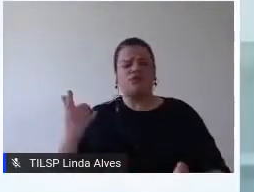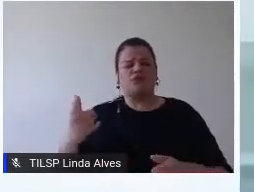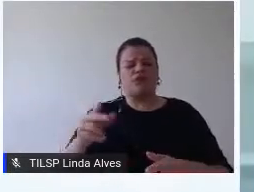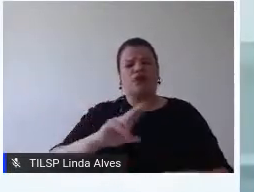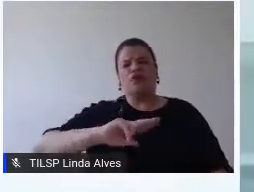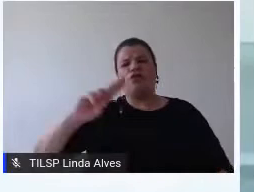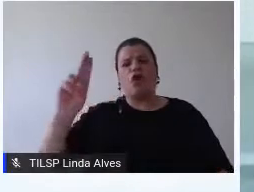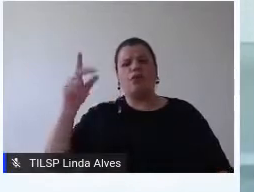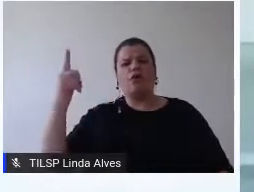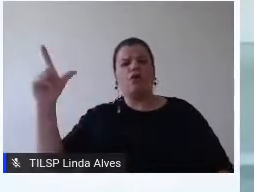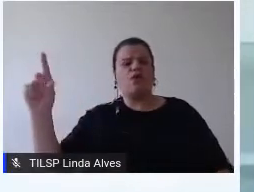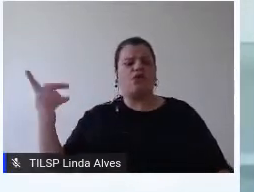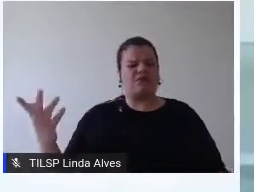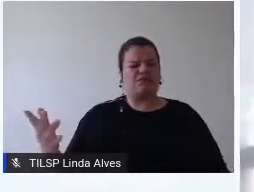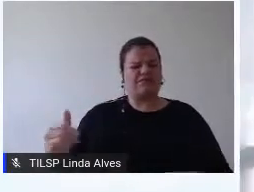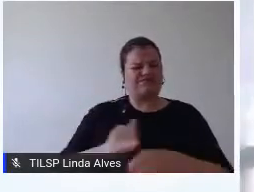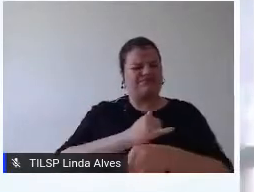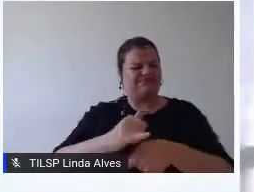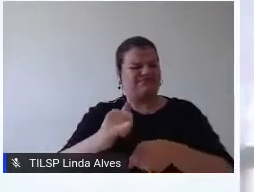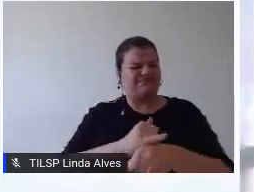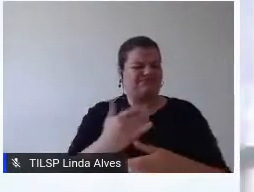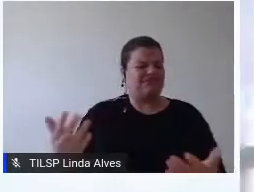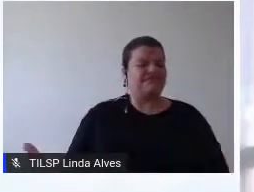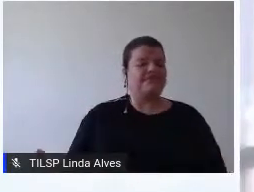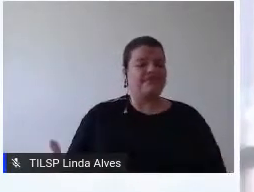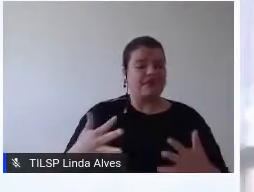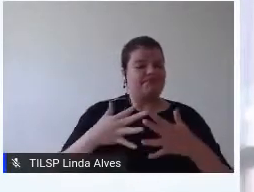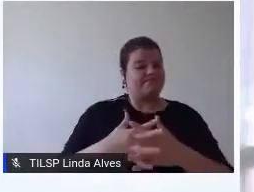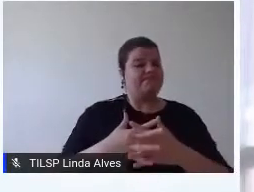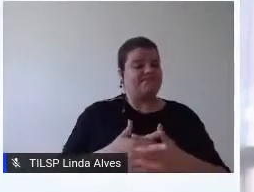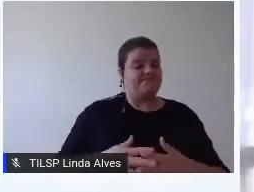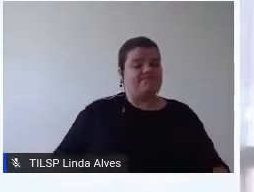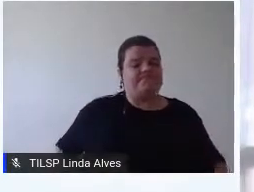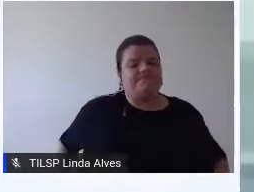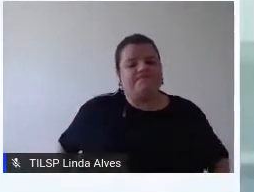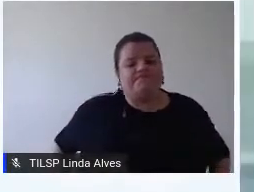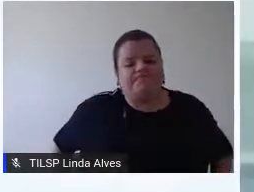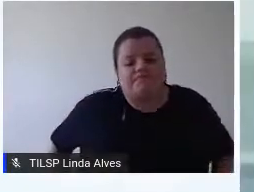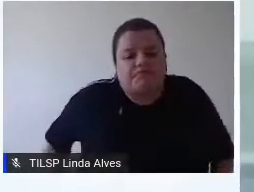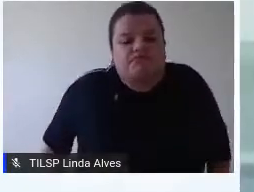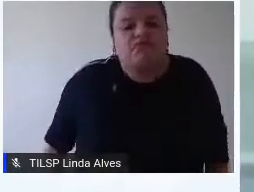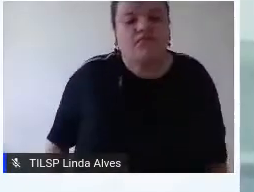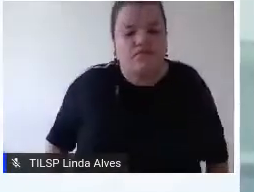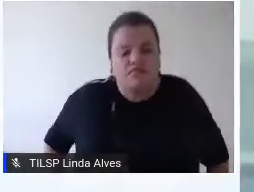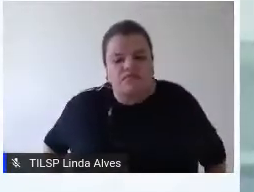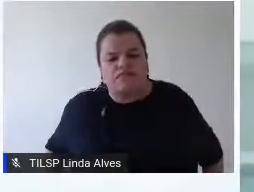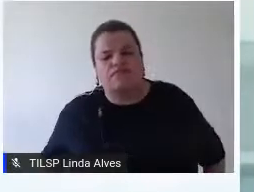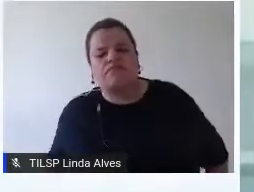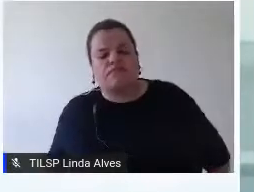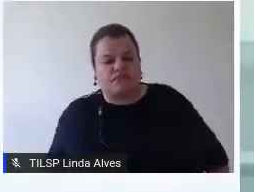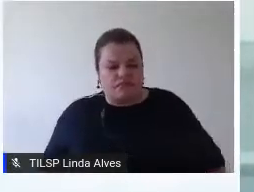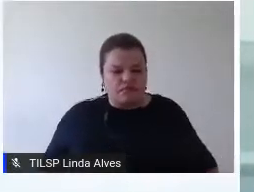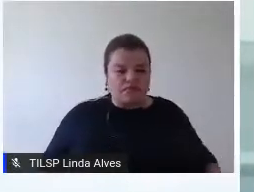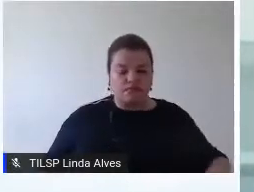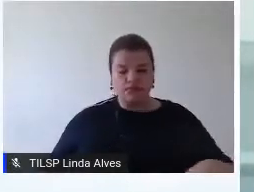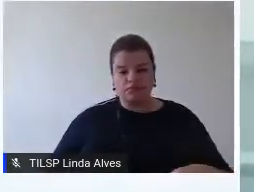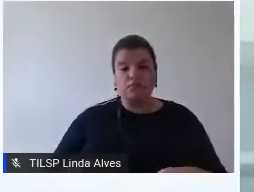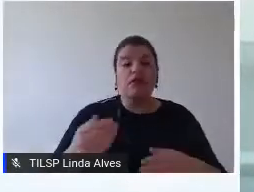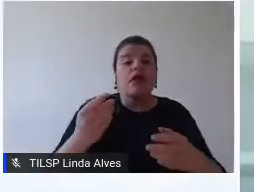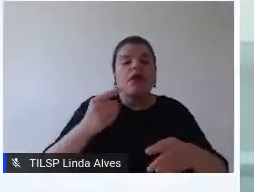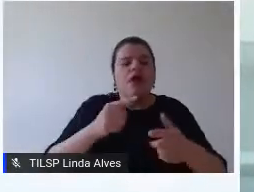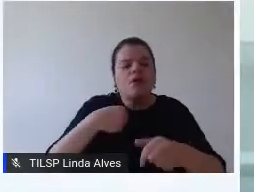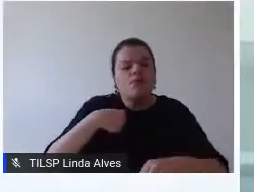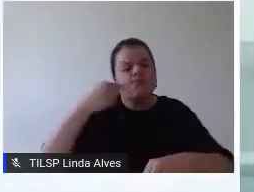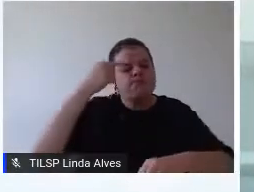Ele concorreu ou ele está articulando, sim, um outro nome? Então, ali no artigo, eu procurei analisar cada nome e, de maneira muito